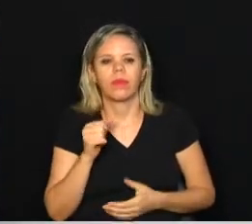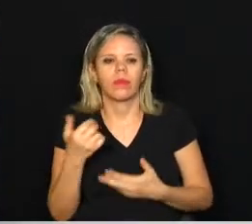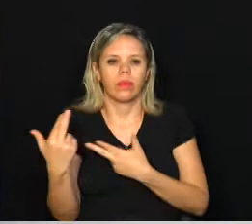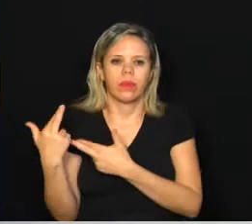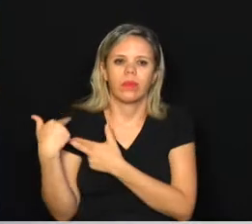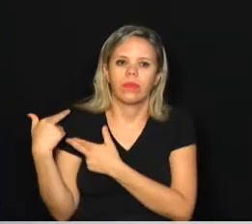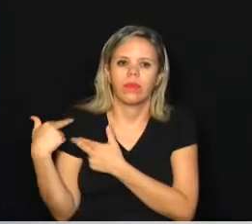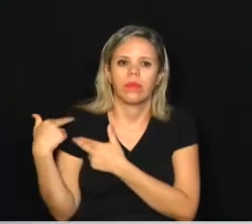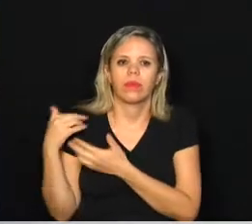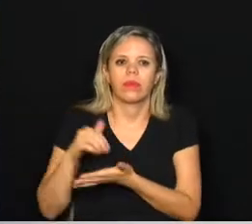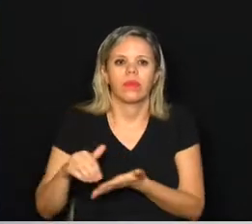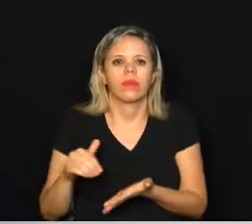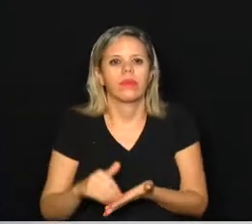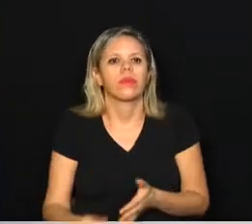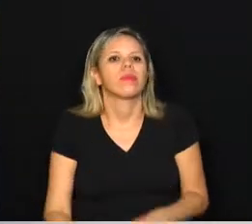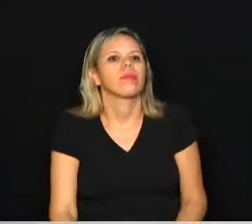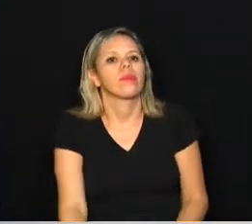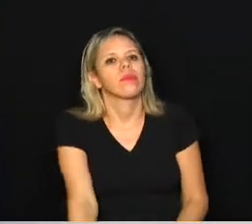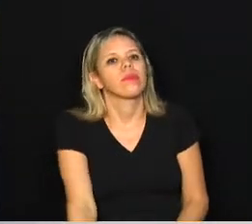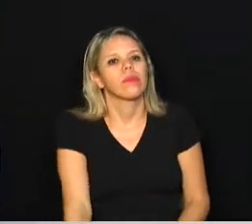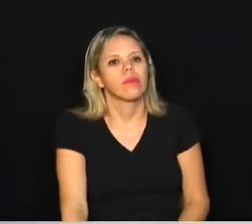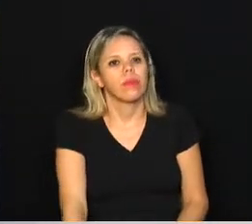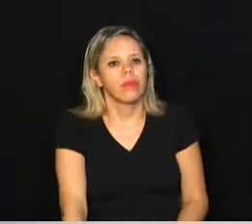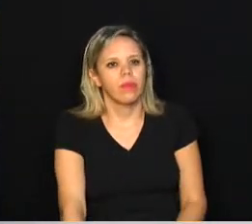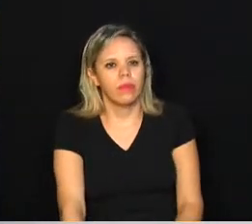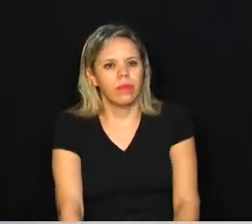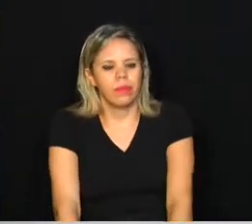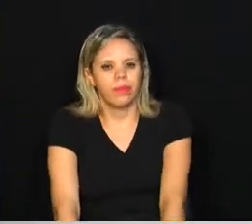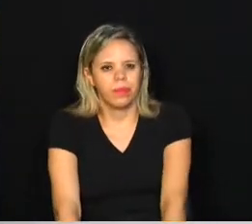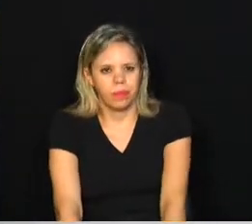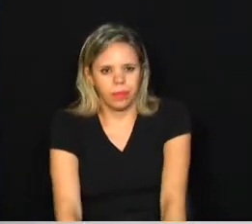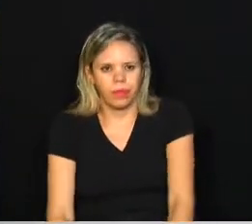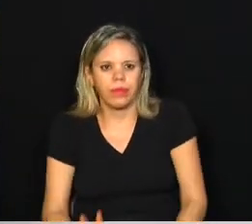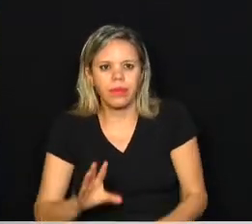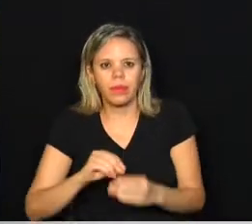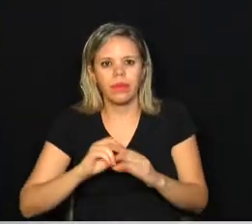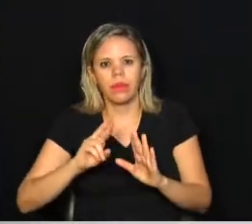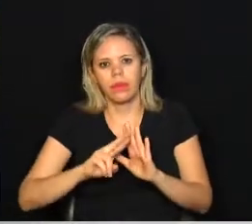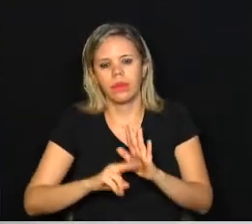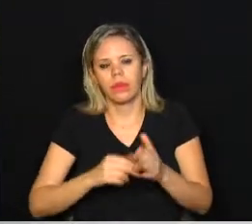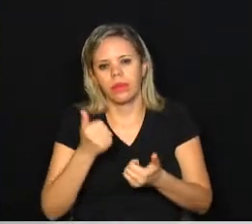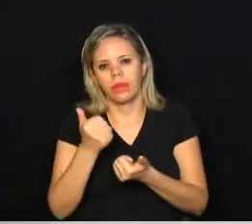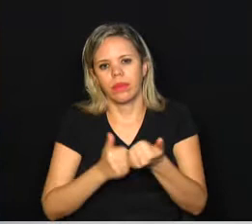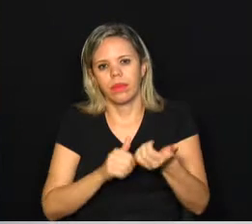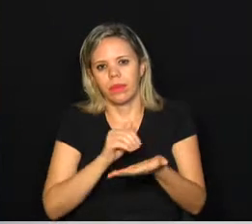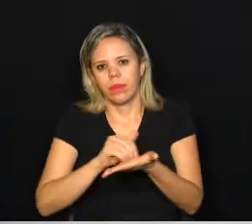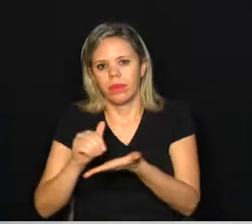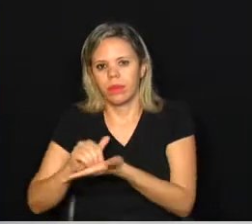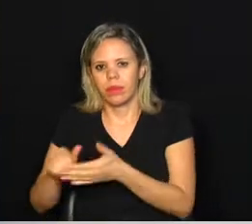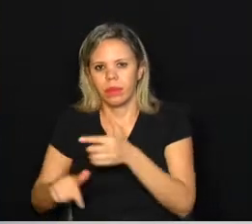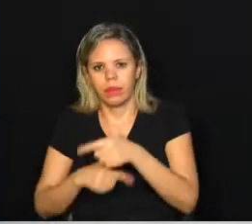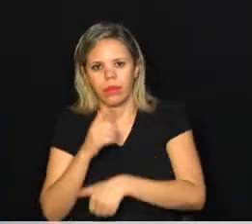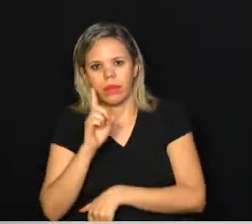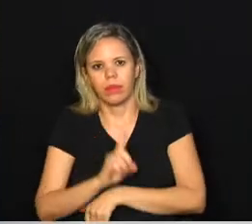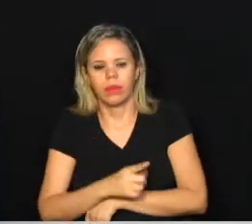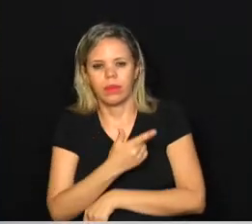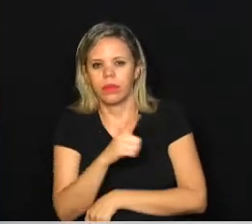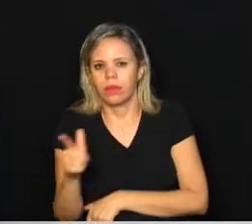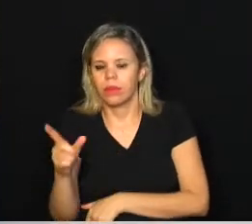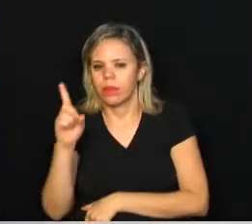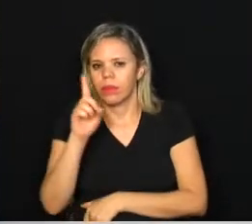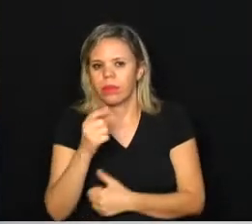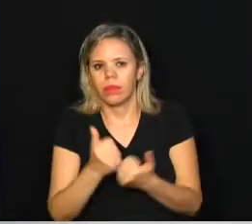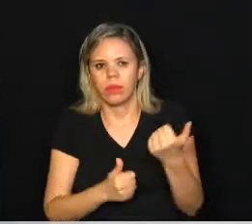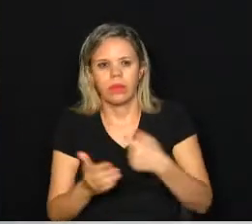da secretaria, mas via que, dentre as diretorias que nós temos aqui, nós não tínhamos nenhuma diretoria de